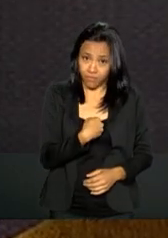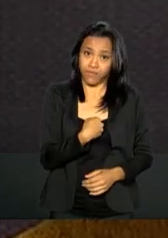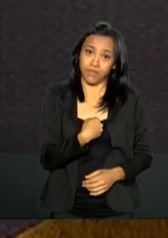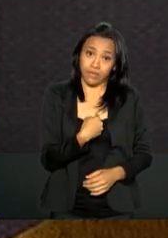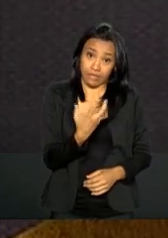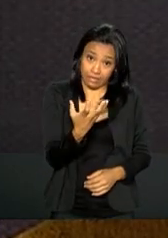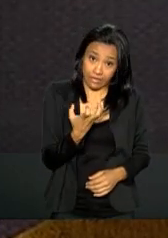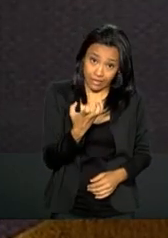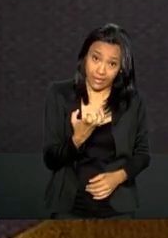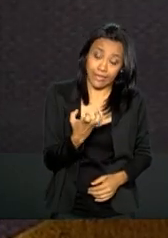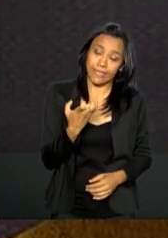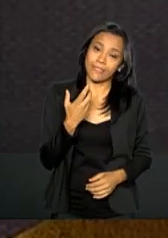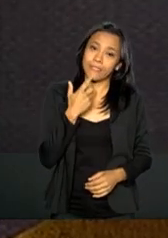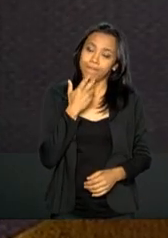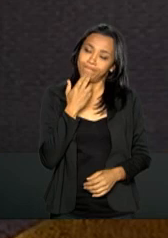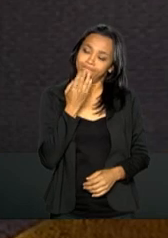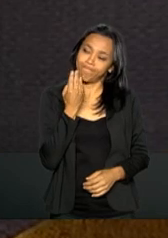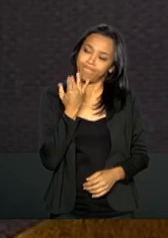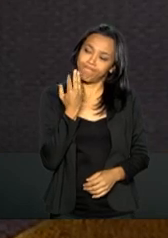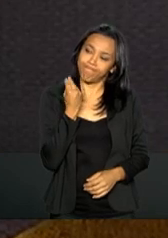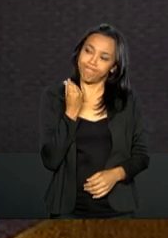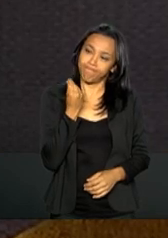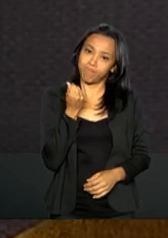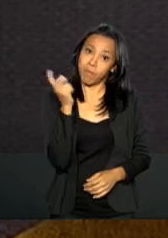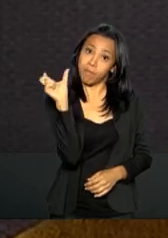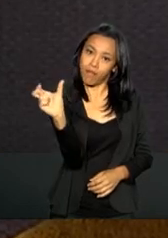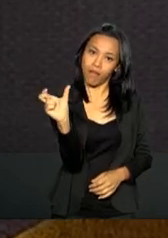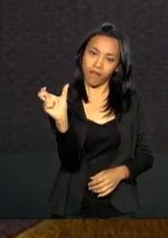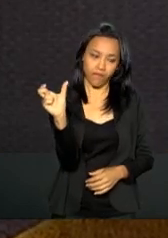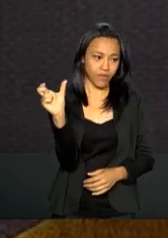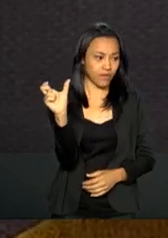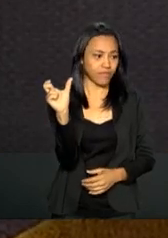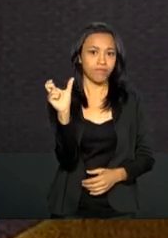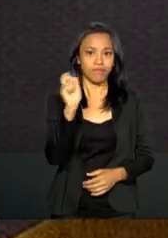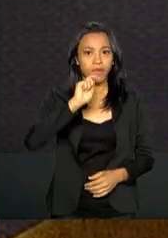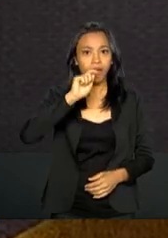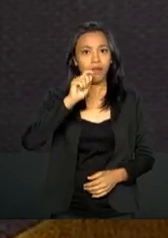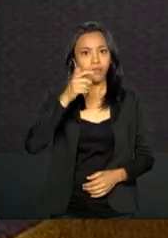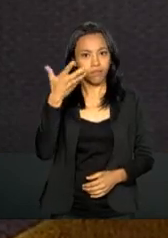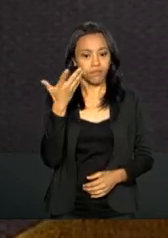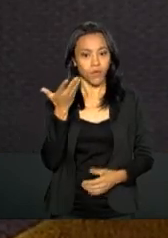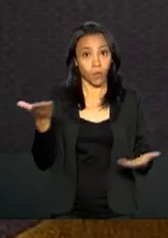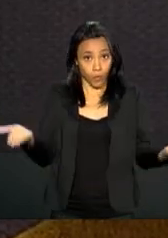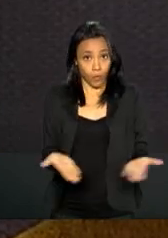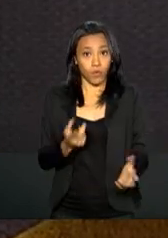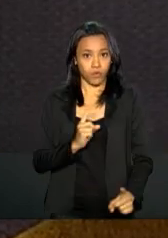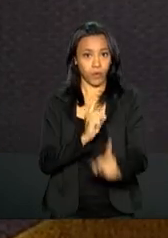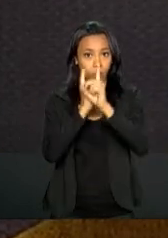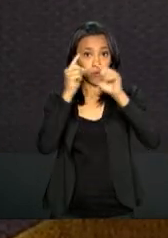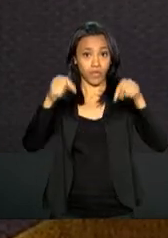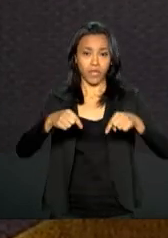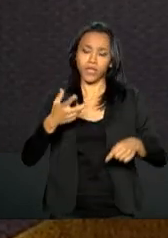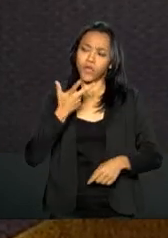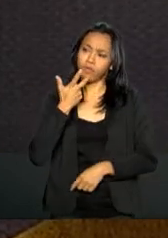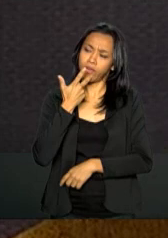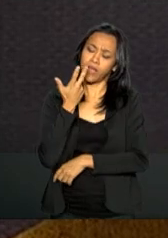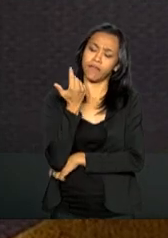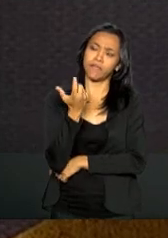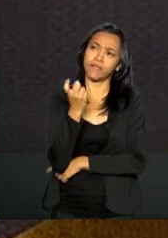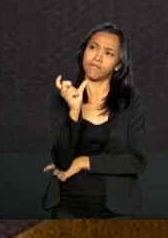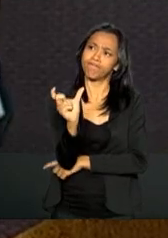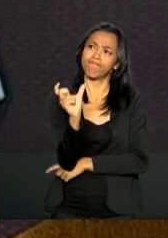rotular com algumas palavras esta solenidade o vereador ibanez eu diria que ela